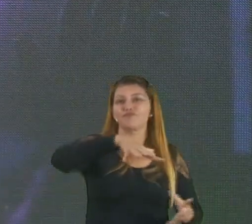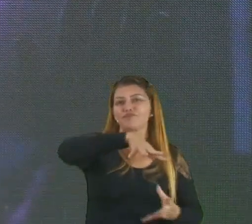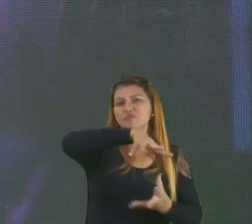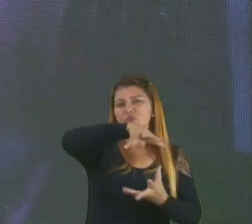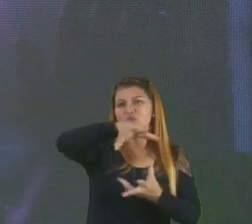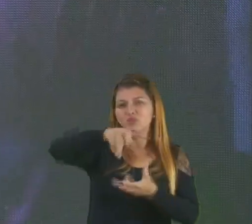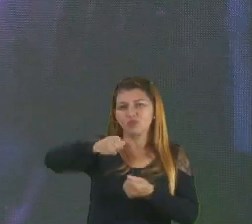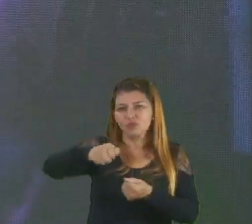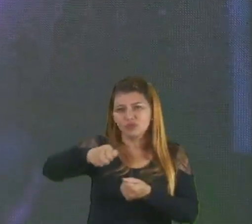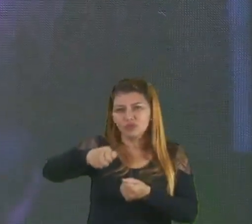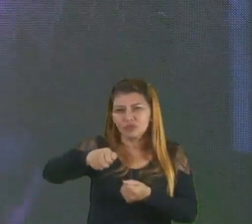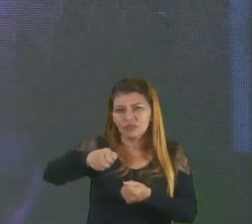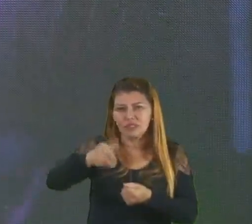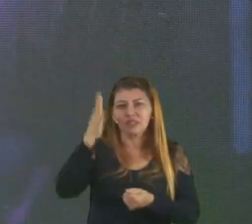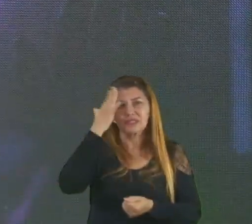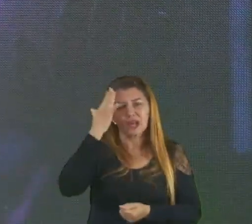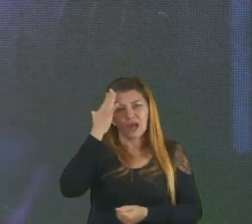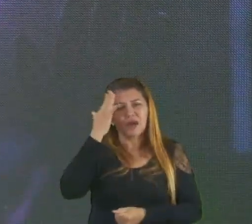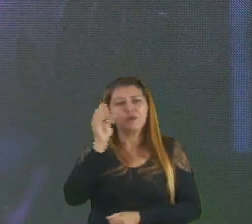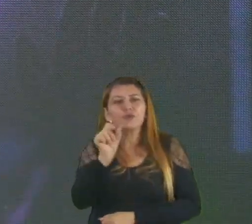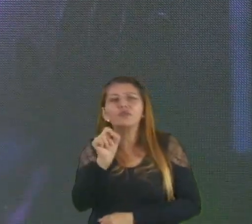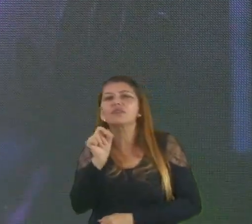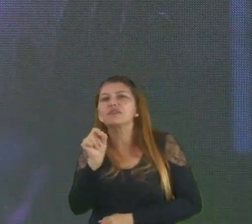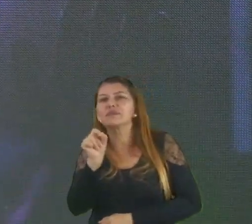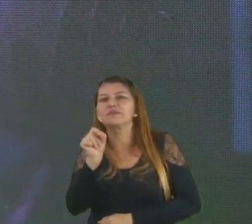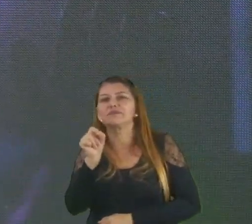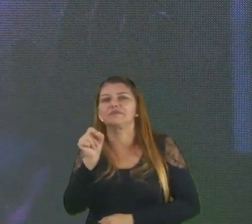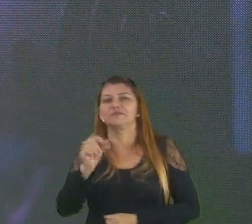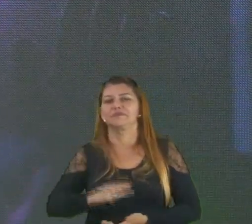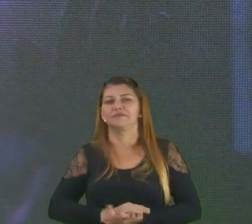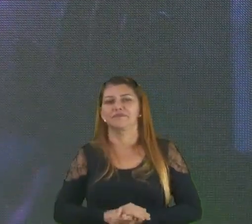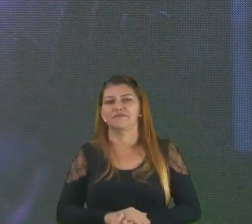mundo. Sabe por quê, meus irmãos?